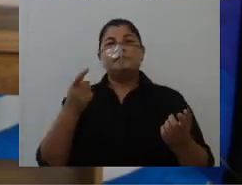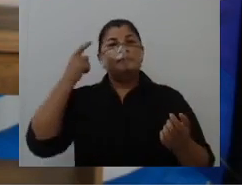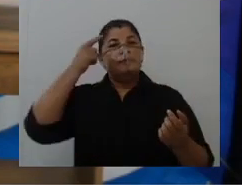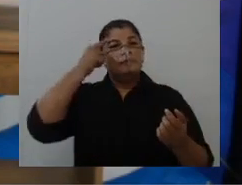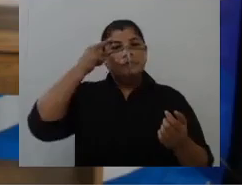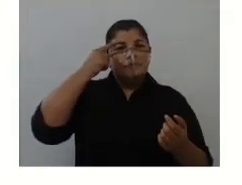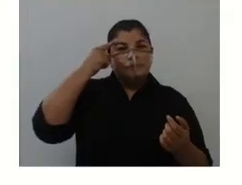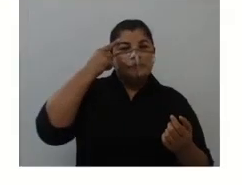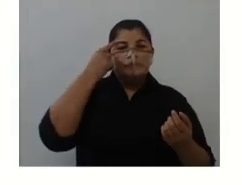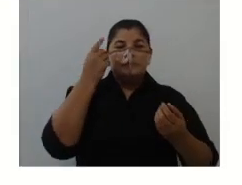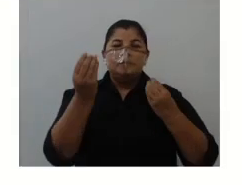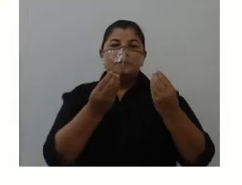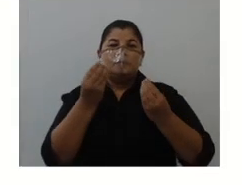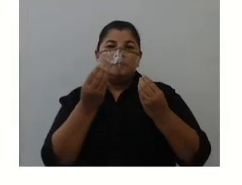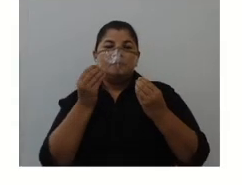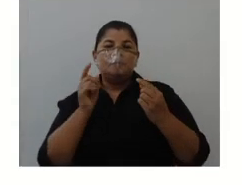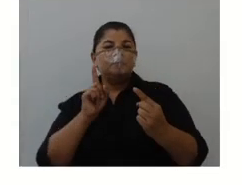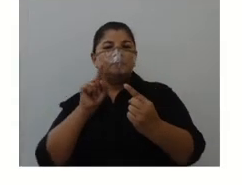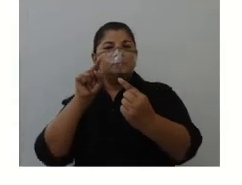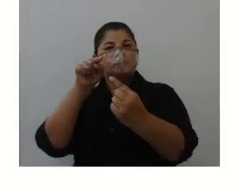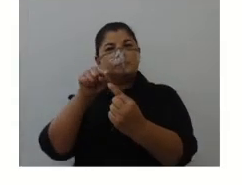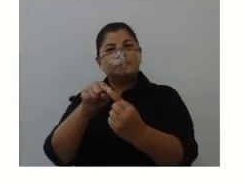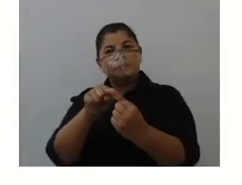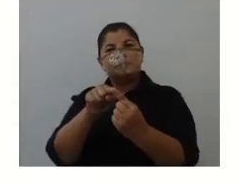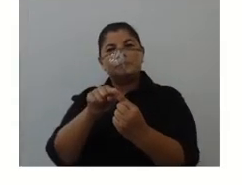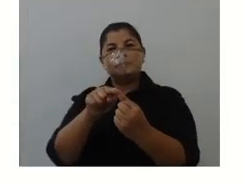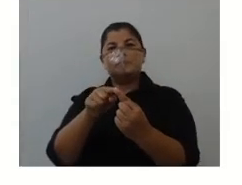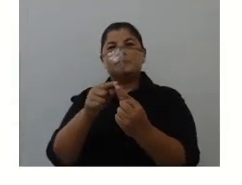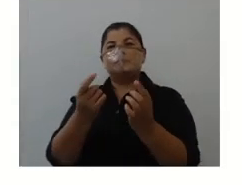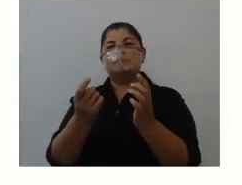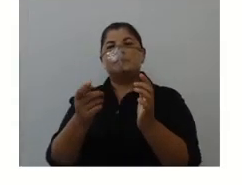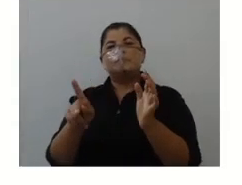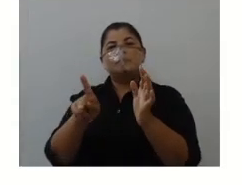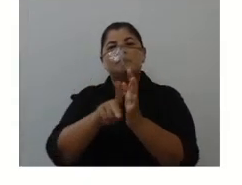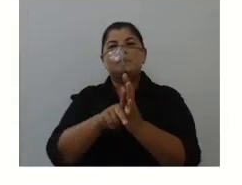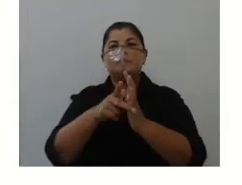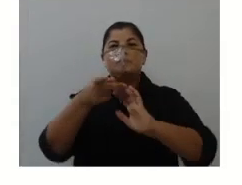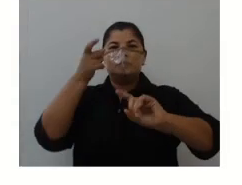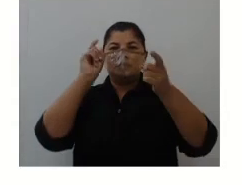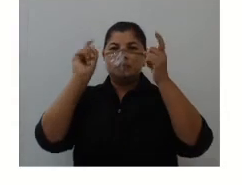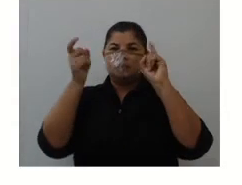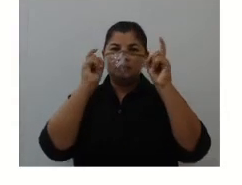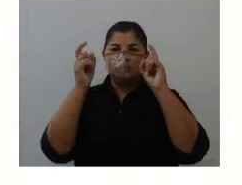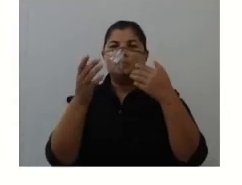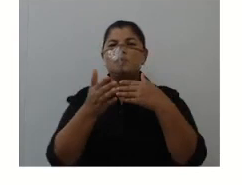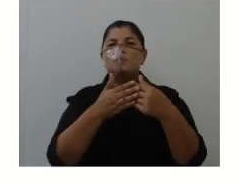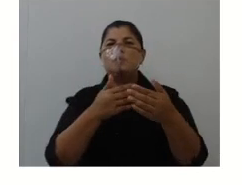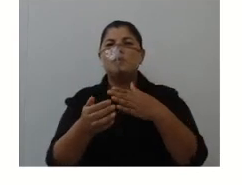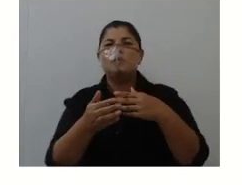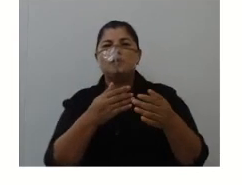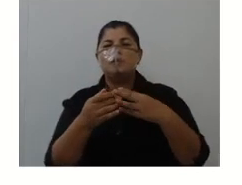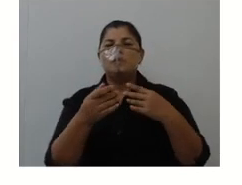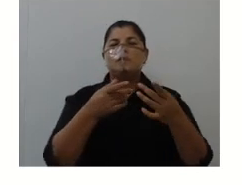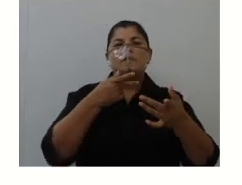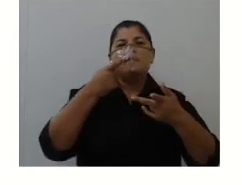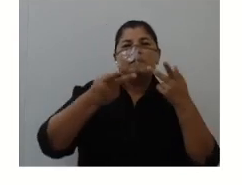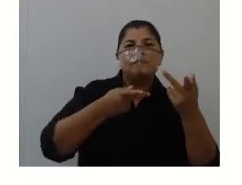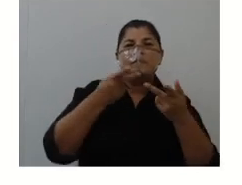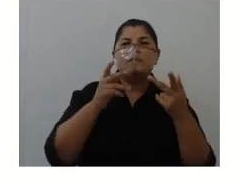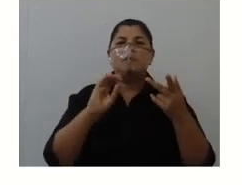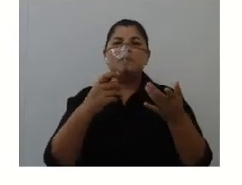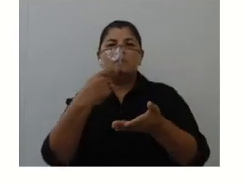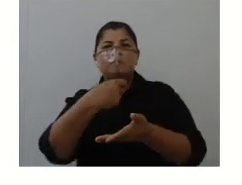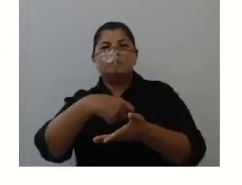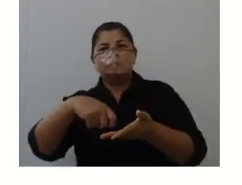ou melhor, para referir uma categoria distintiva de discurso de qualquer tipo, falado ou escrito, com